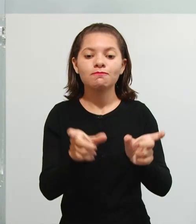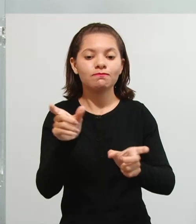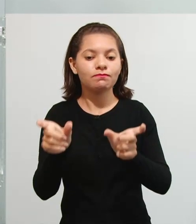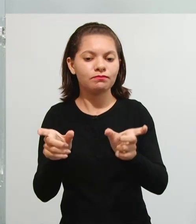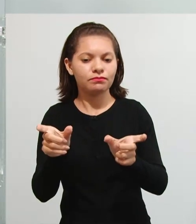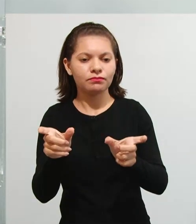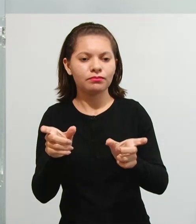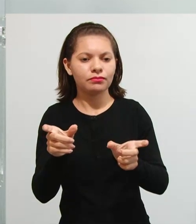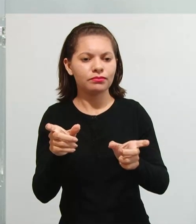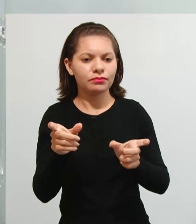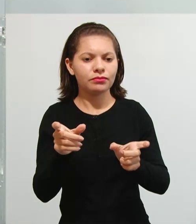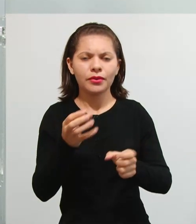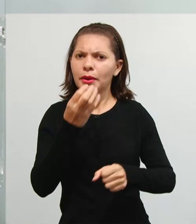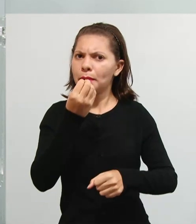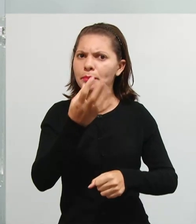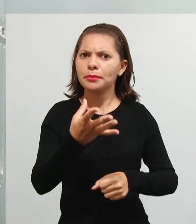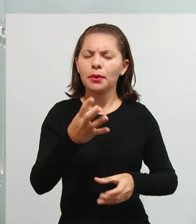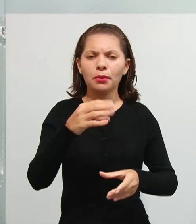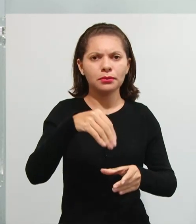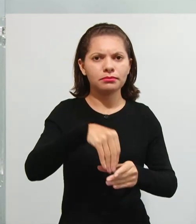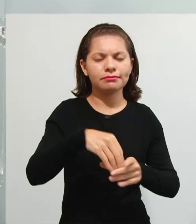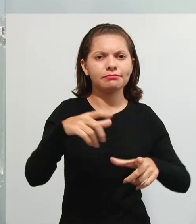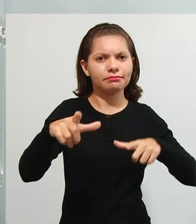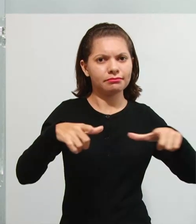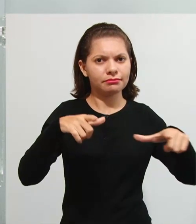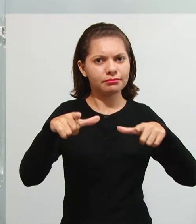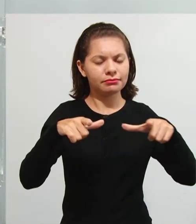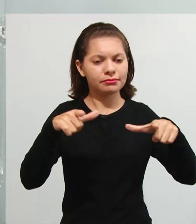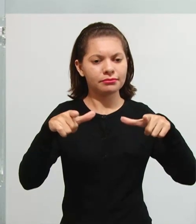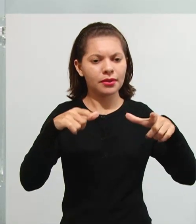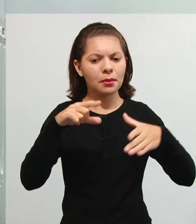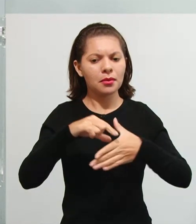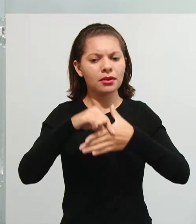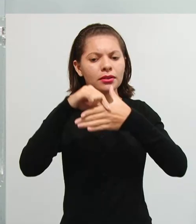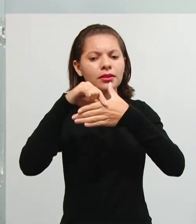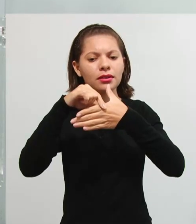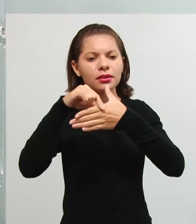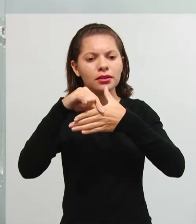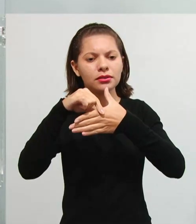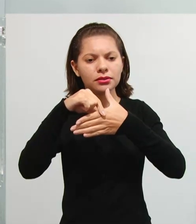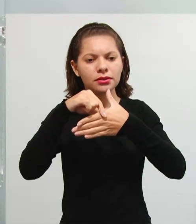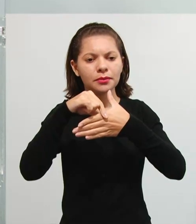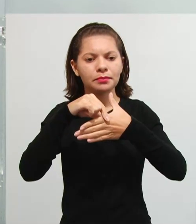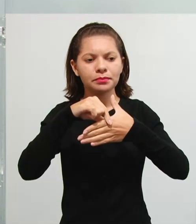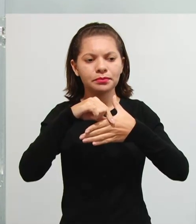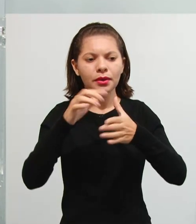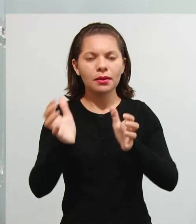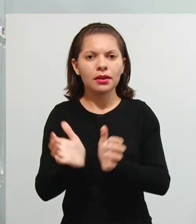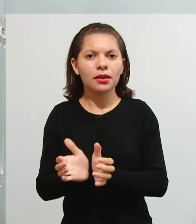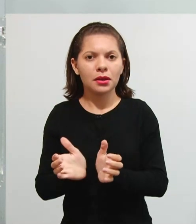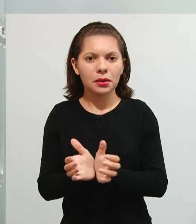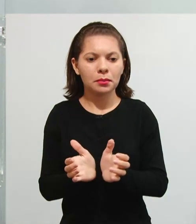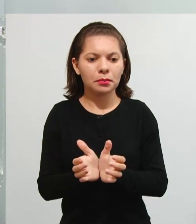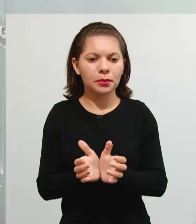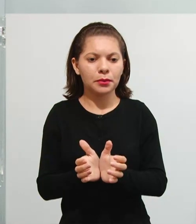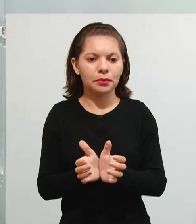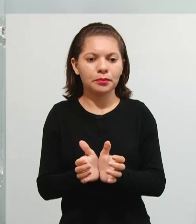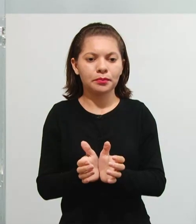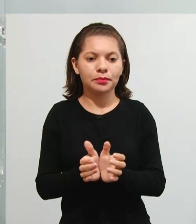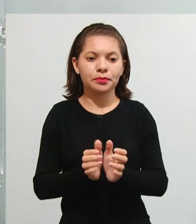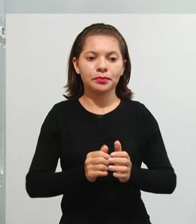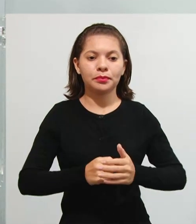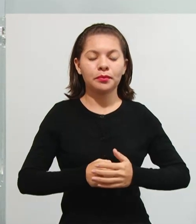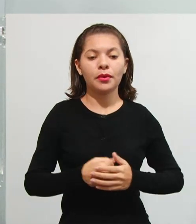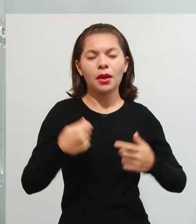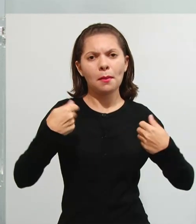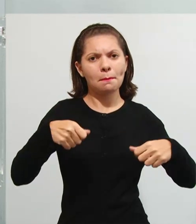bem visto dentro das organizações, pelas lideranças, né? Pelas equipes, para que se possa